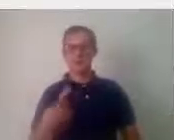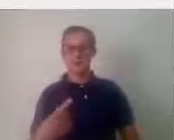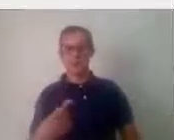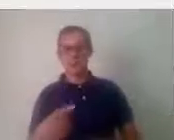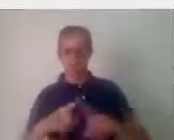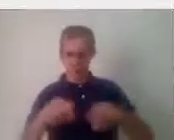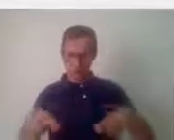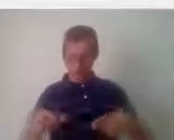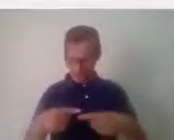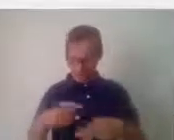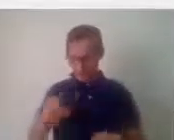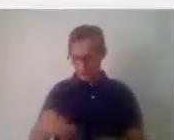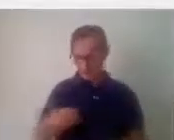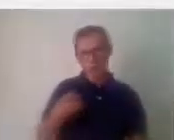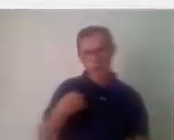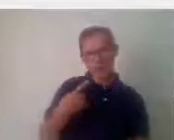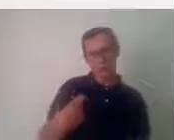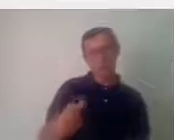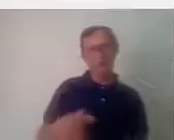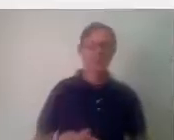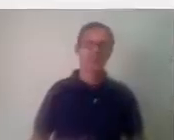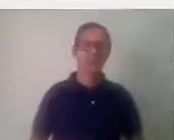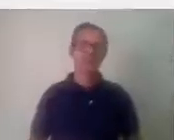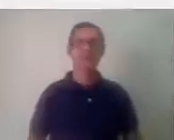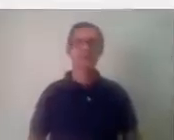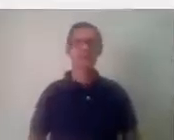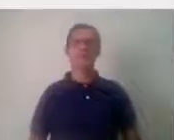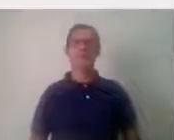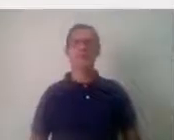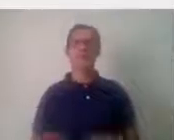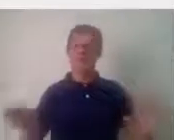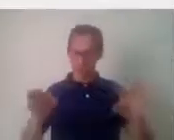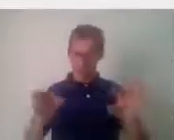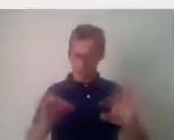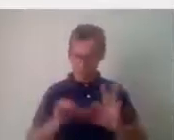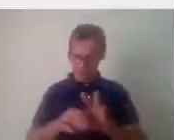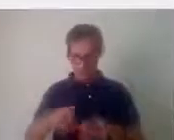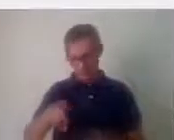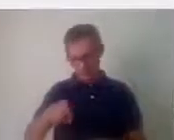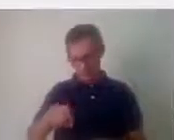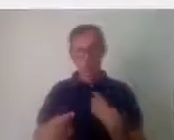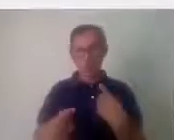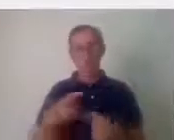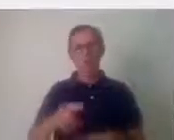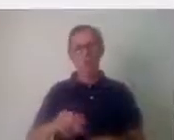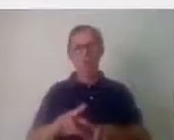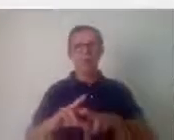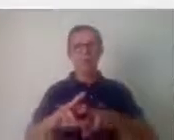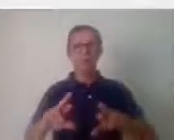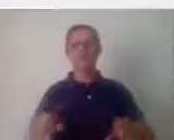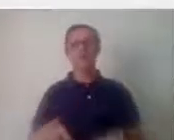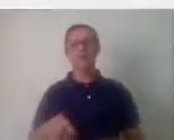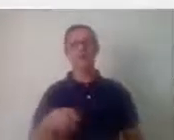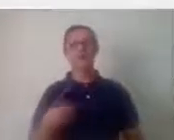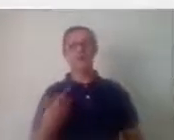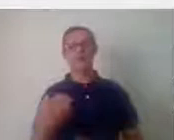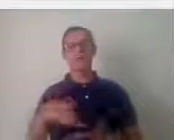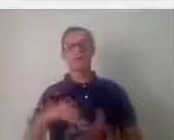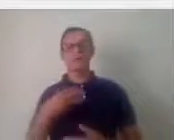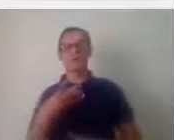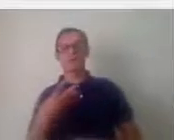região da minha integral 1. Vamos lá. Relação a x. Então, qual que é a variação? De 1 a